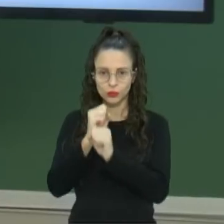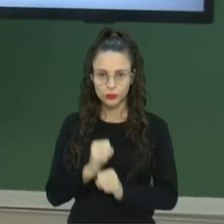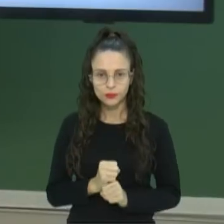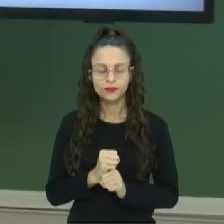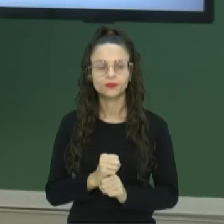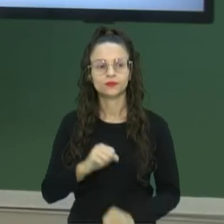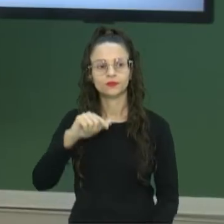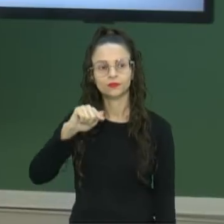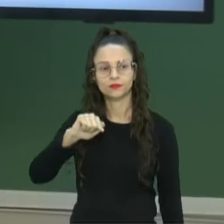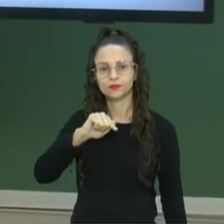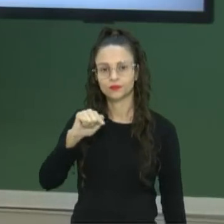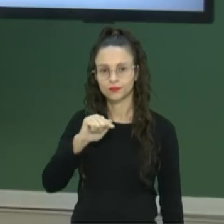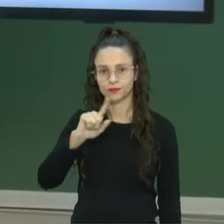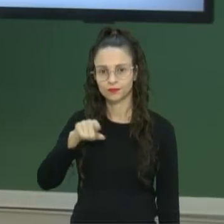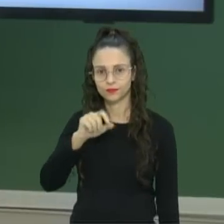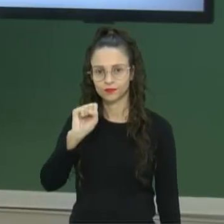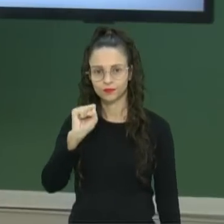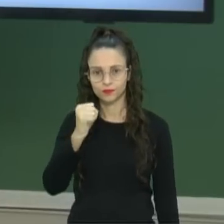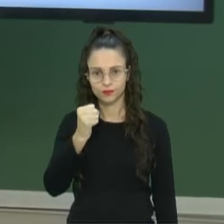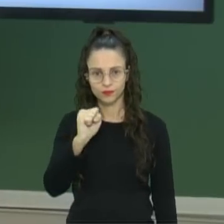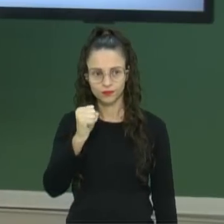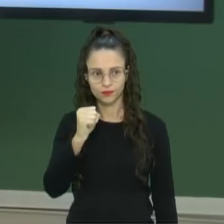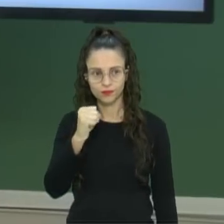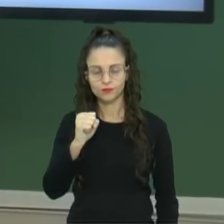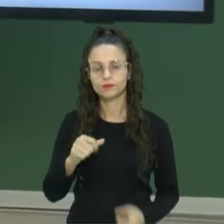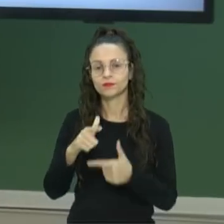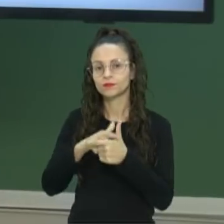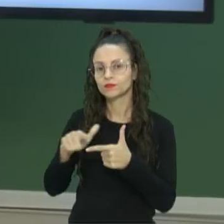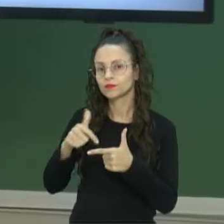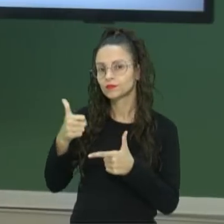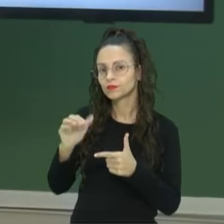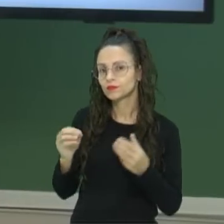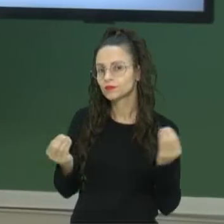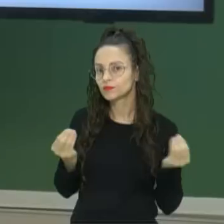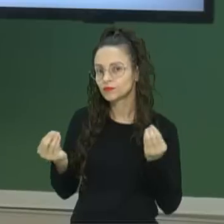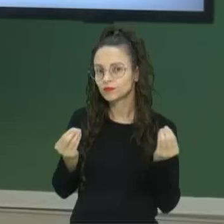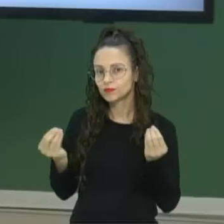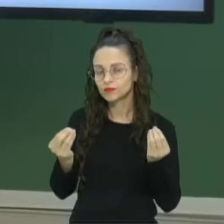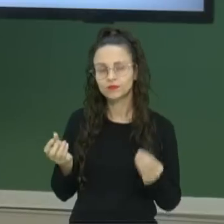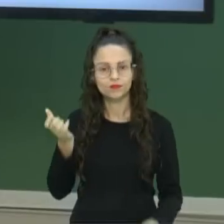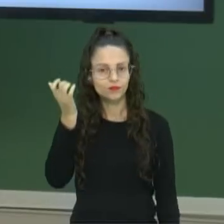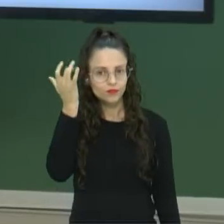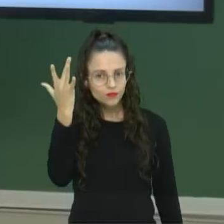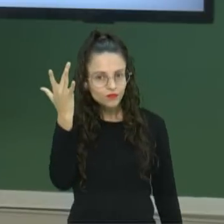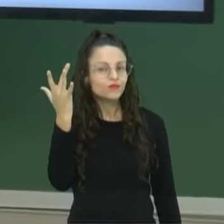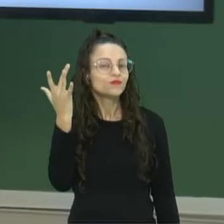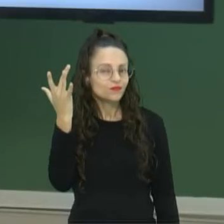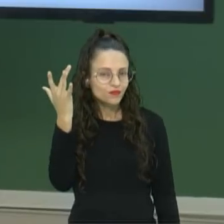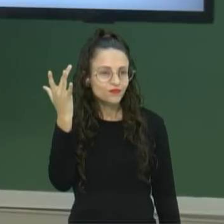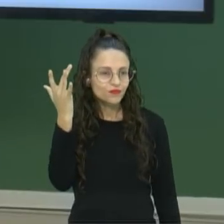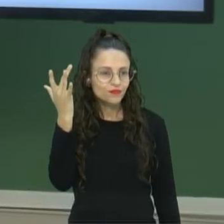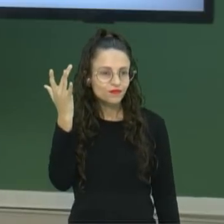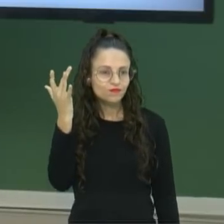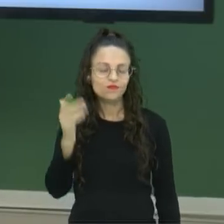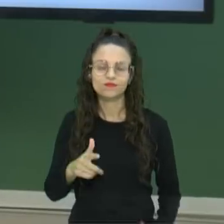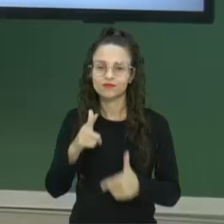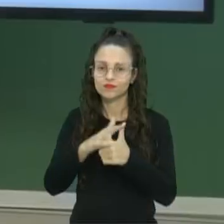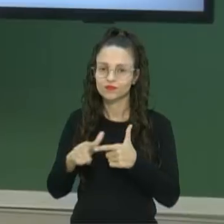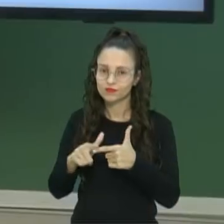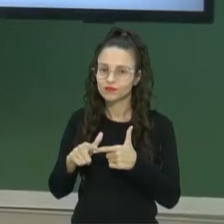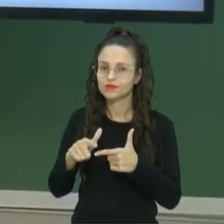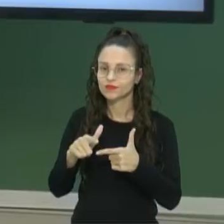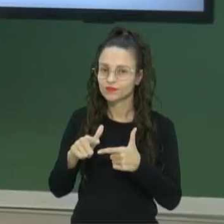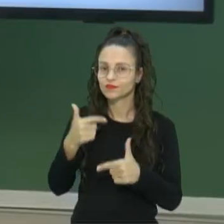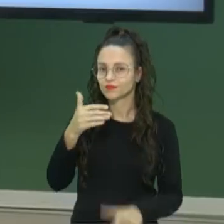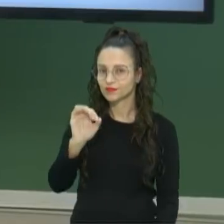valores, 77,8. Como que eu divido por 10? Molezinha, né, gente? Porque divisão por 10 é só caminhar